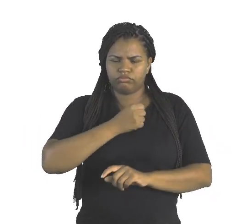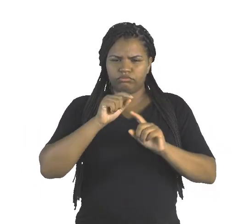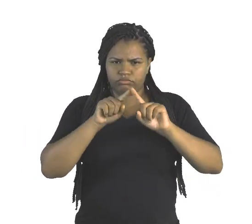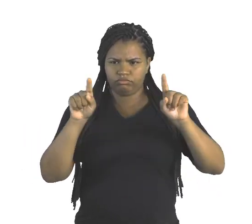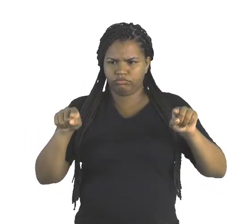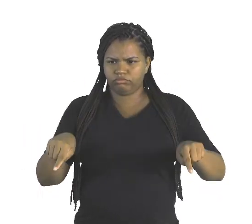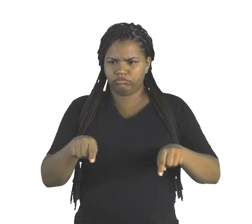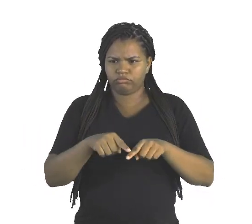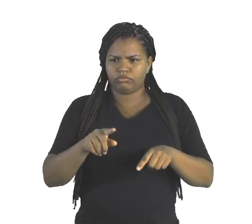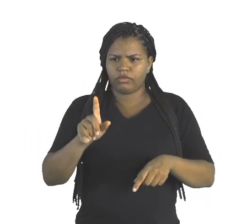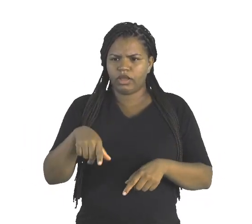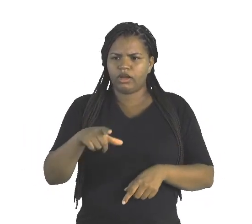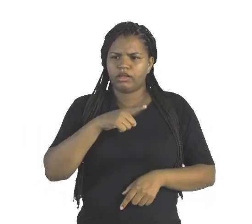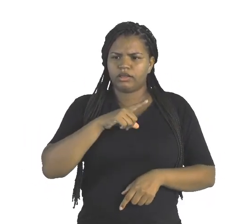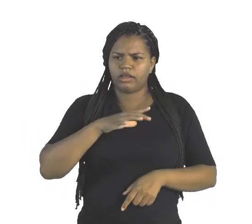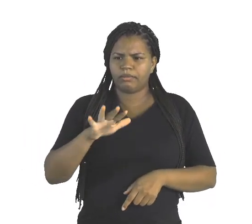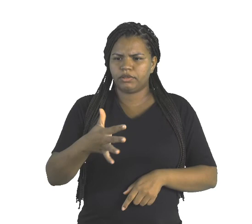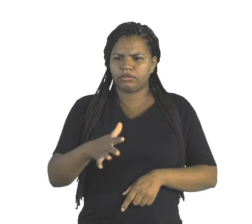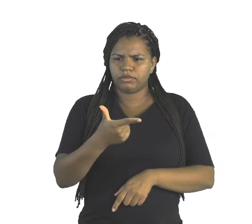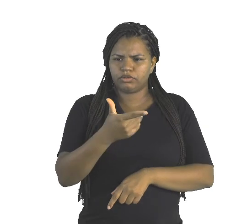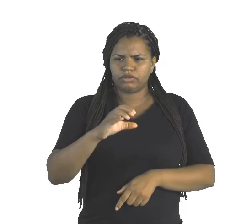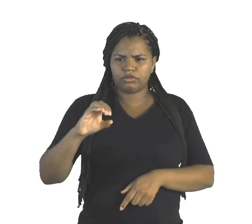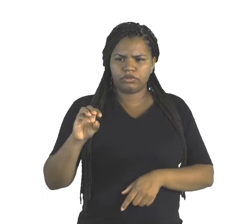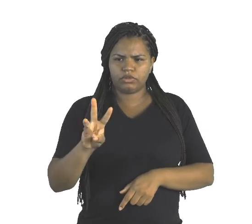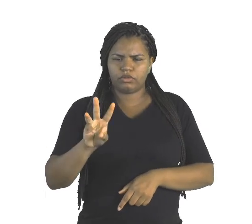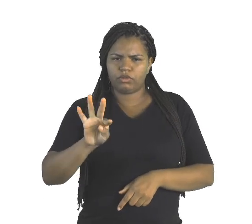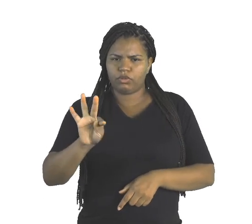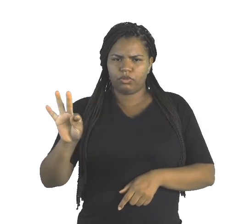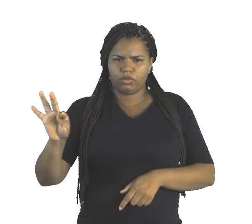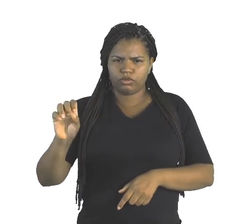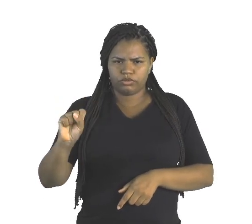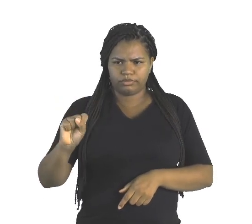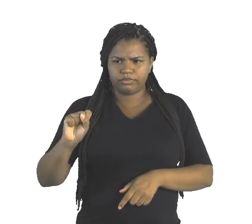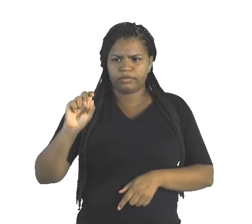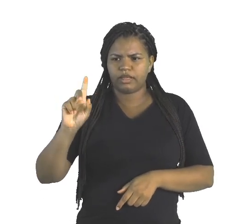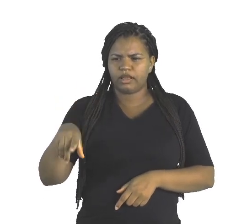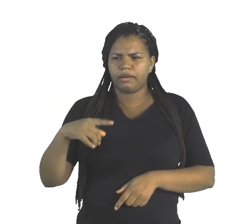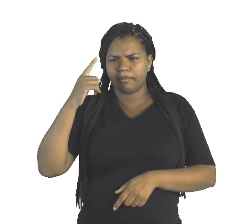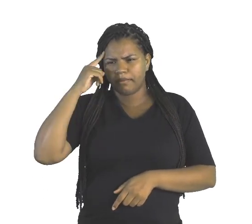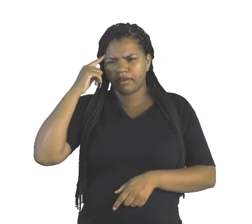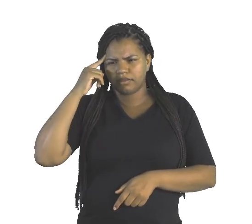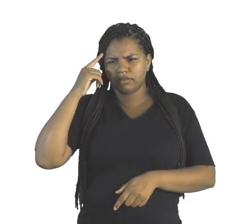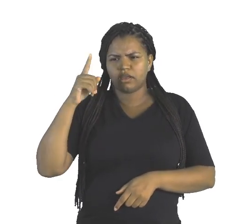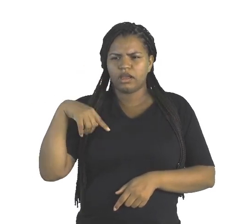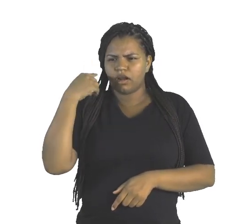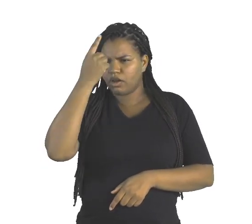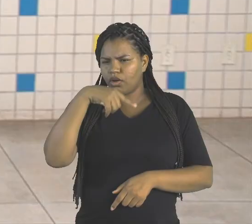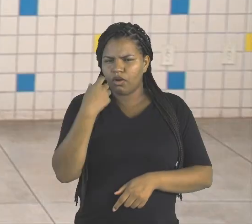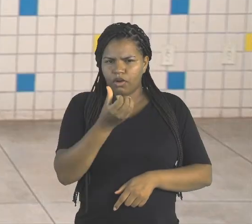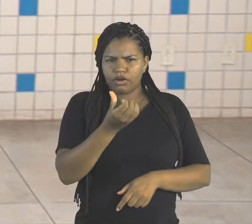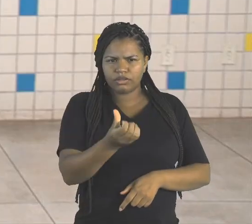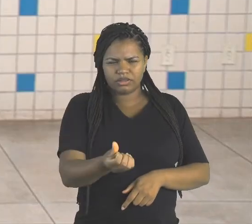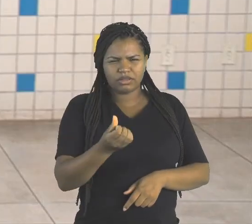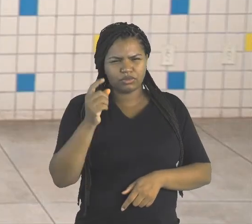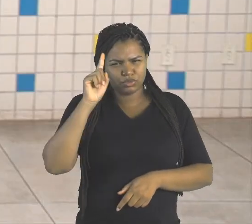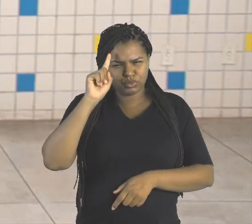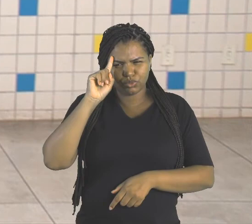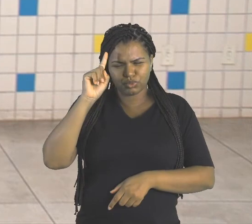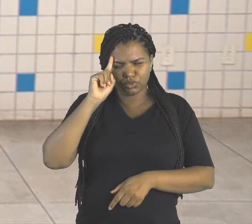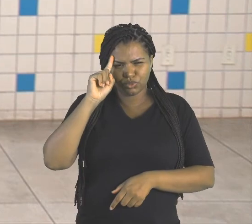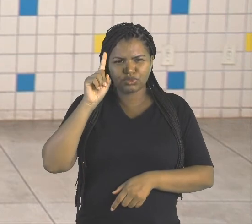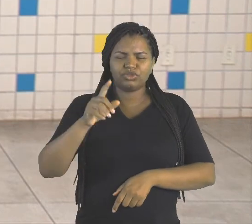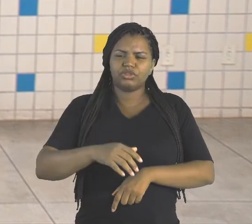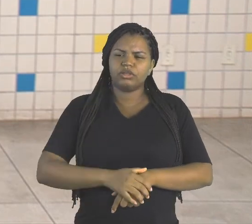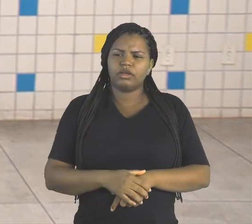200 watts. Considerando que ele fique ligado 6 horas diárias, quer que você calcule o seu consumo em